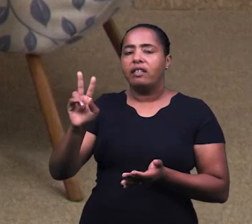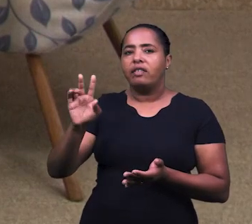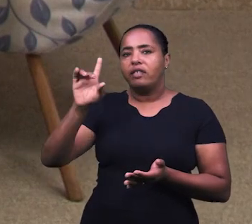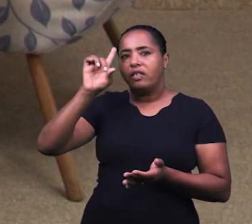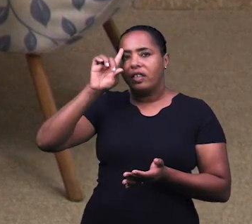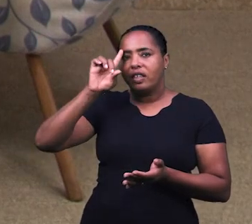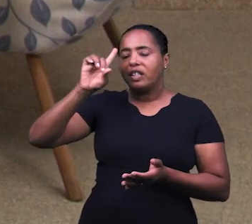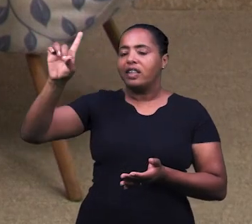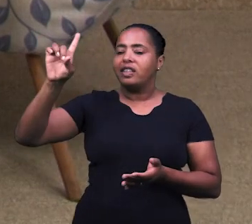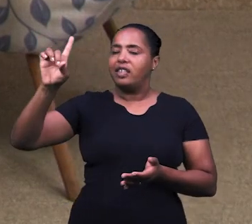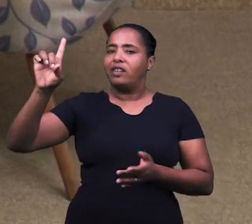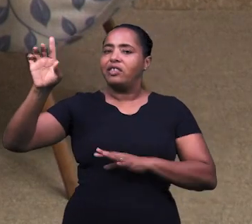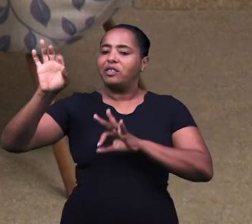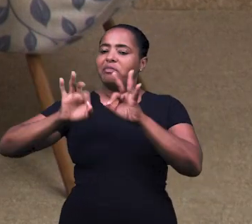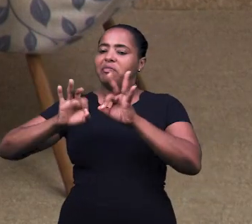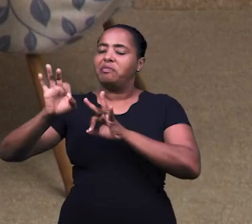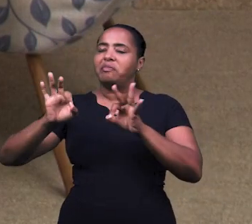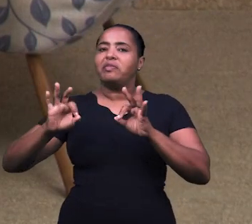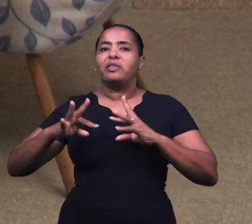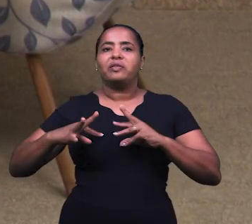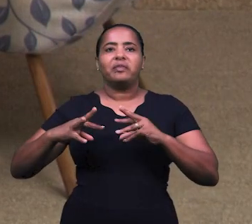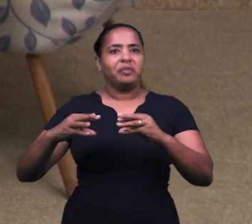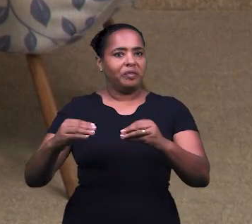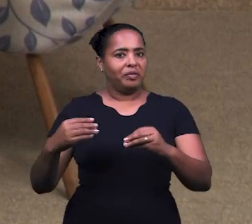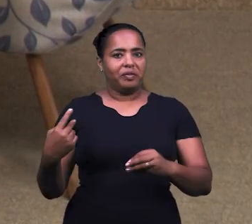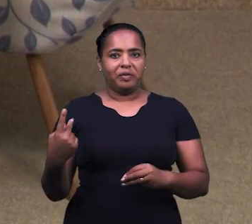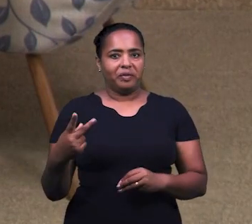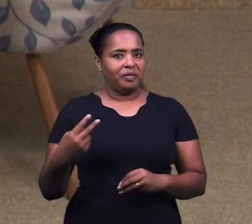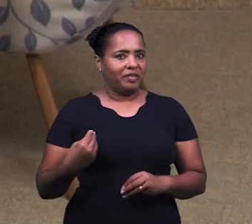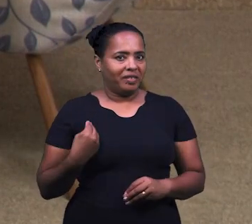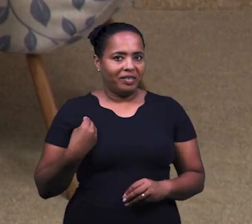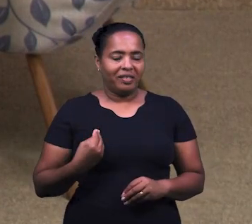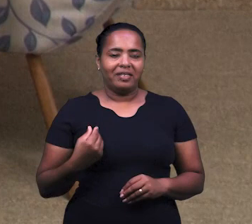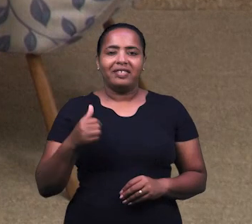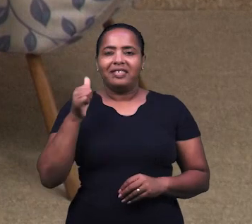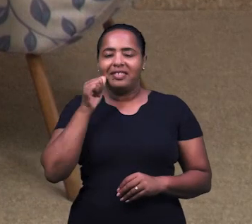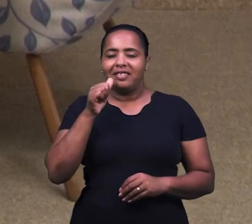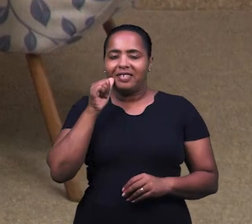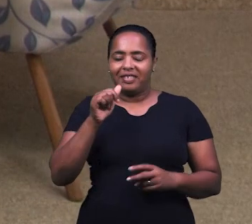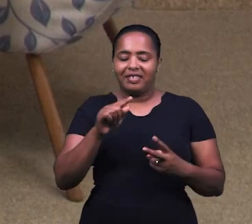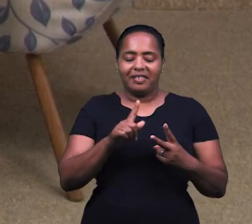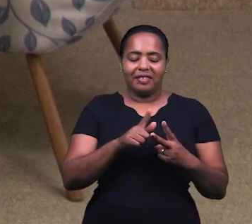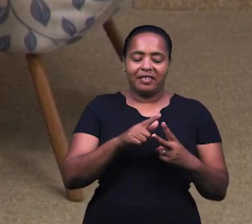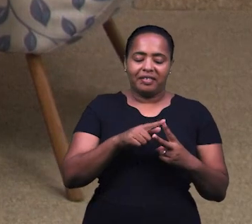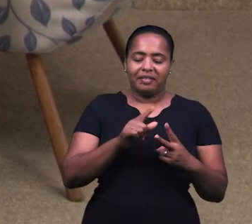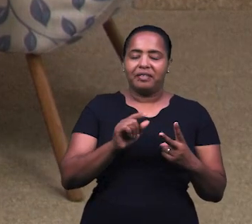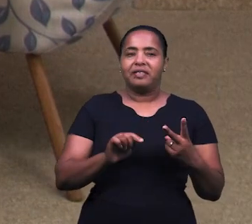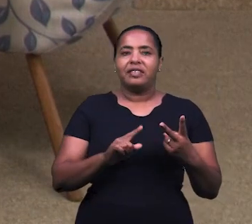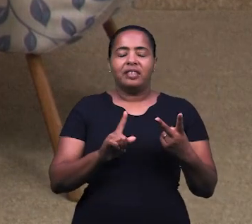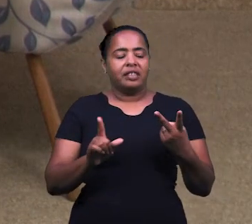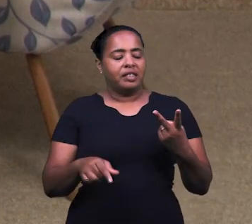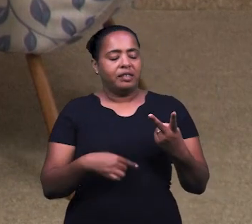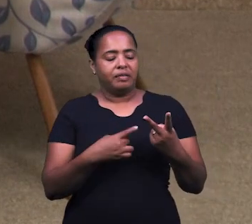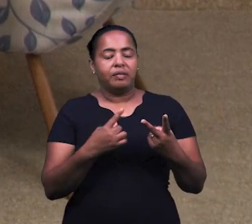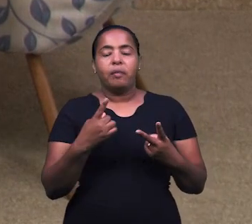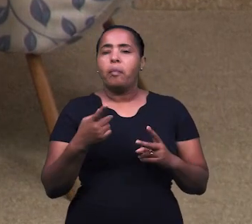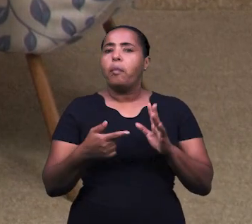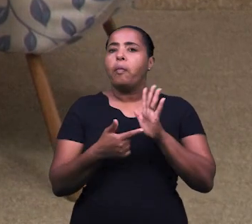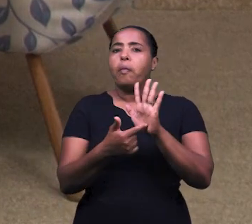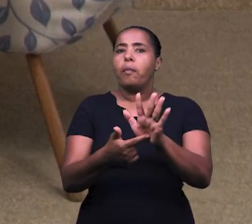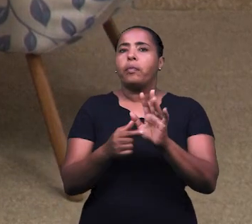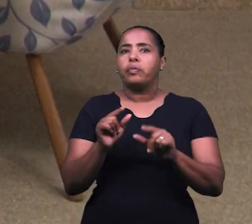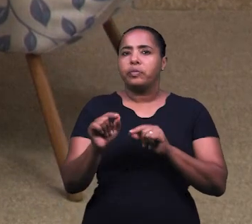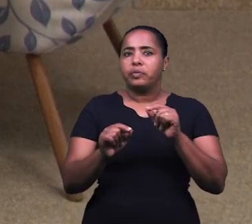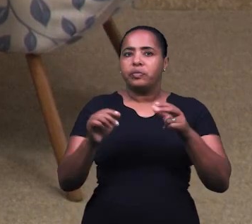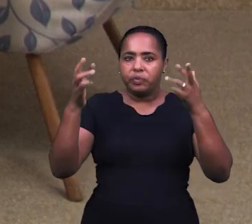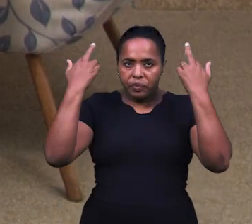que Deus tinha providenciado para a vida dele. Interessante que as nossas irmãs, tanto a senhora Meira Bordoni,